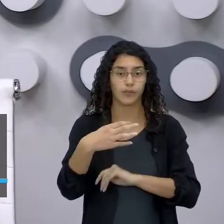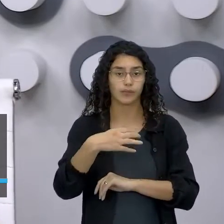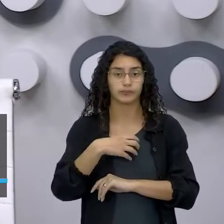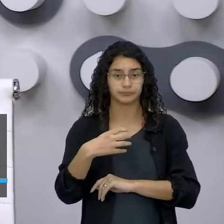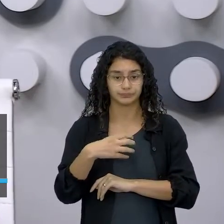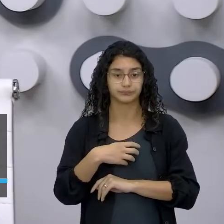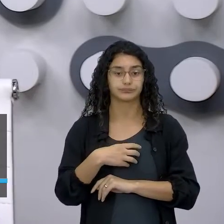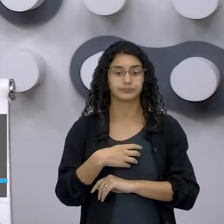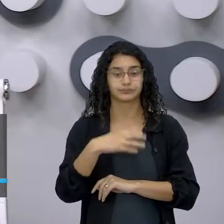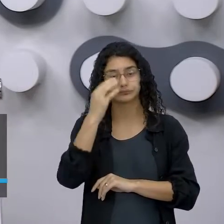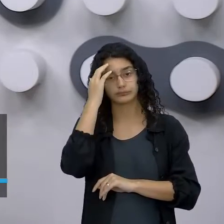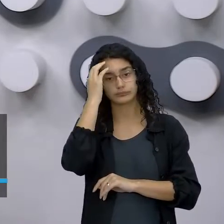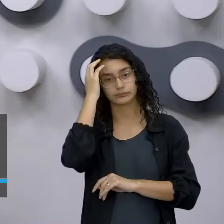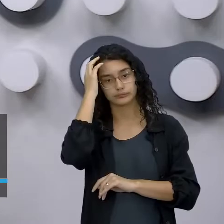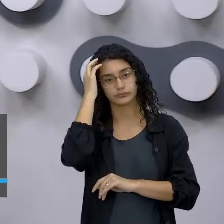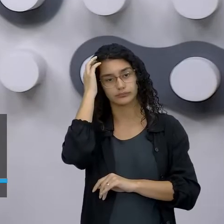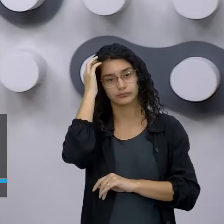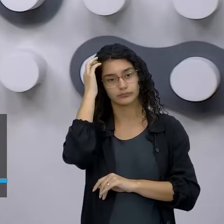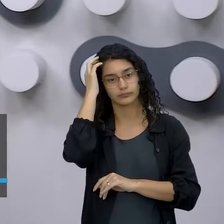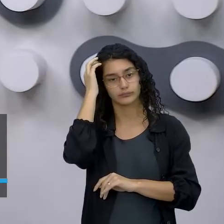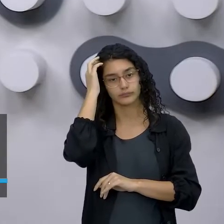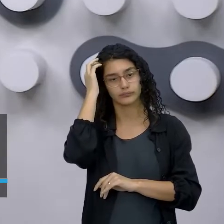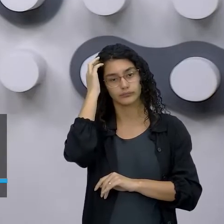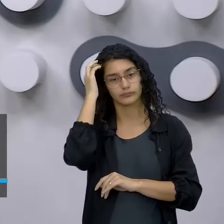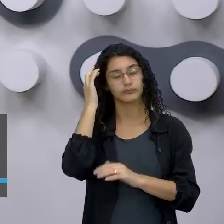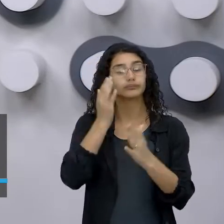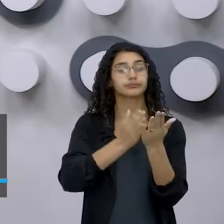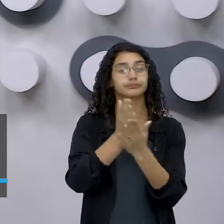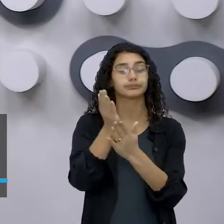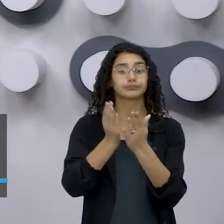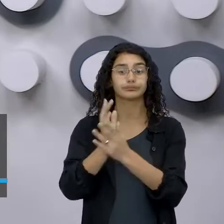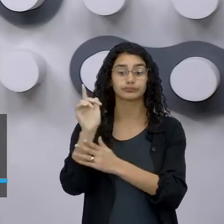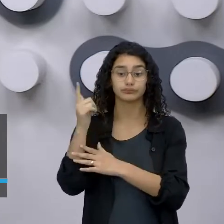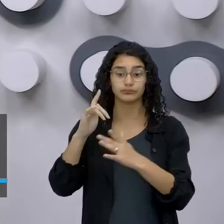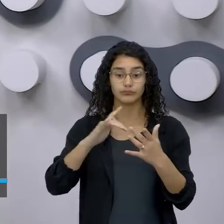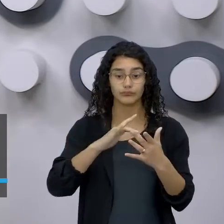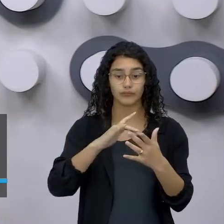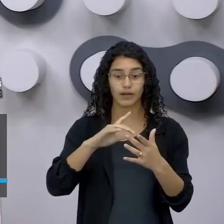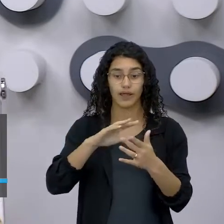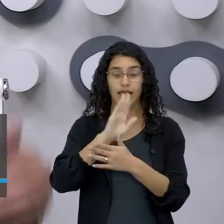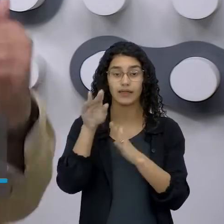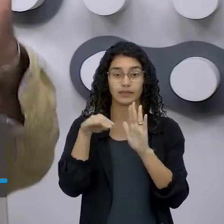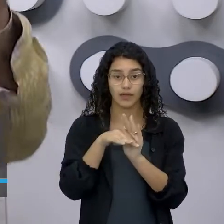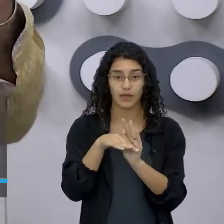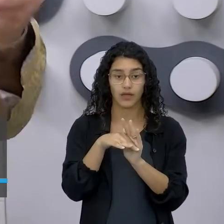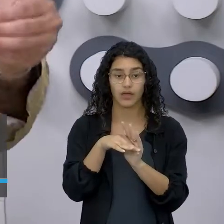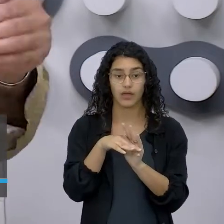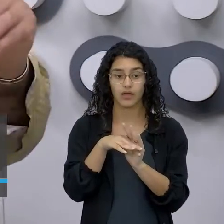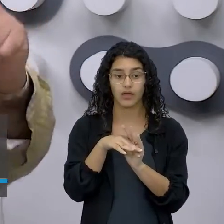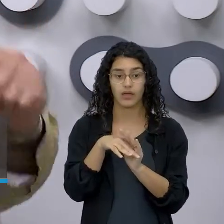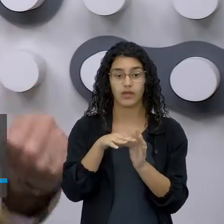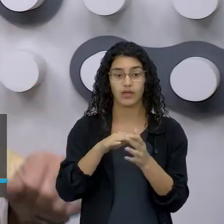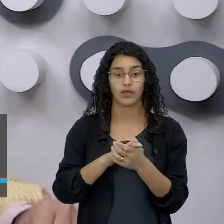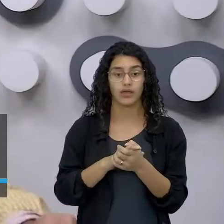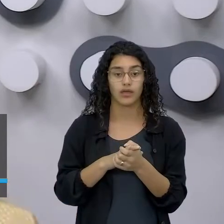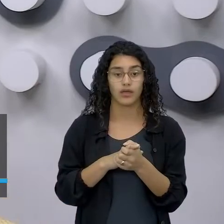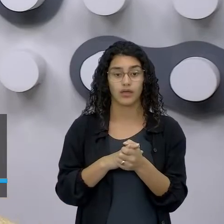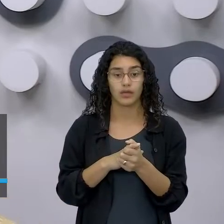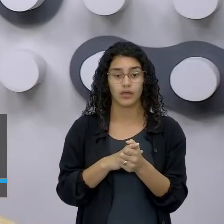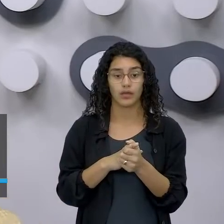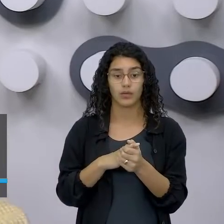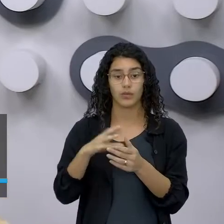forma empírica, o traçado geográfico até o extremo